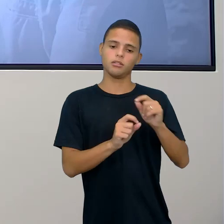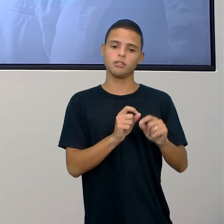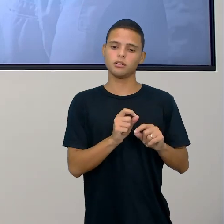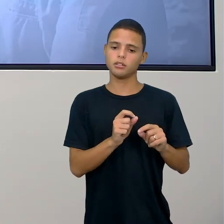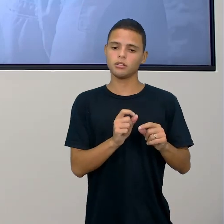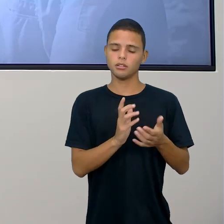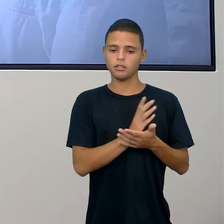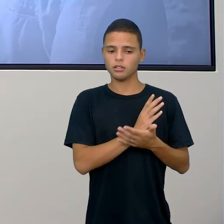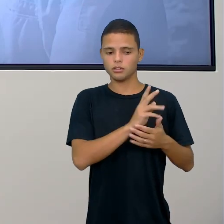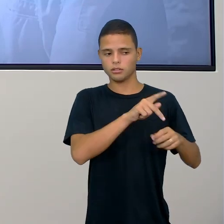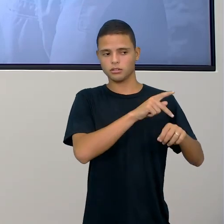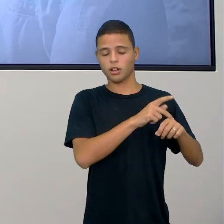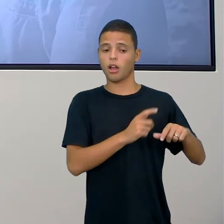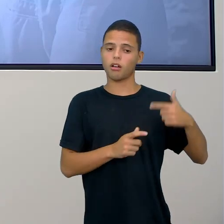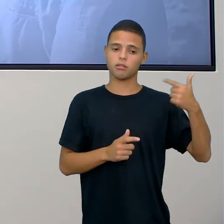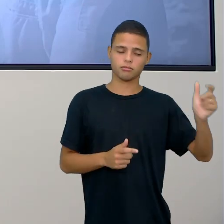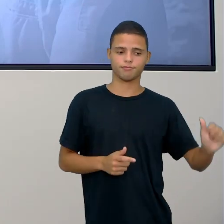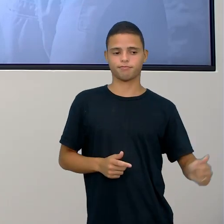que acaba